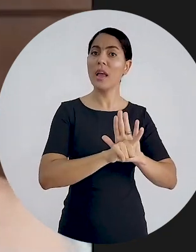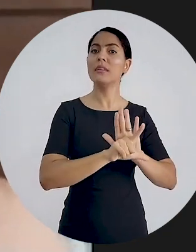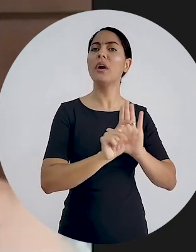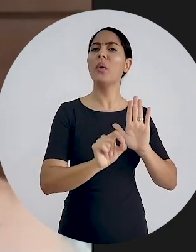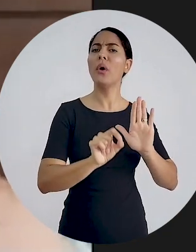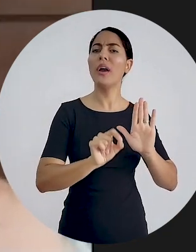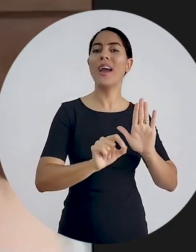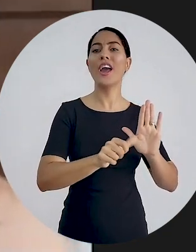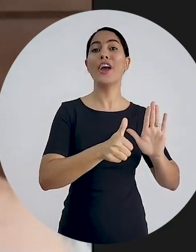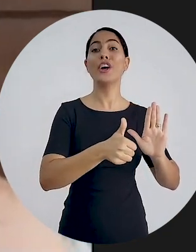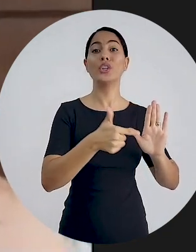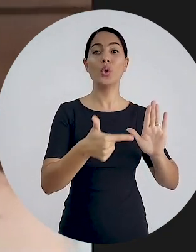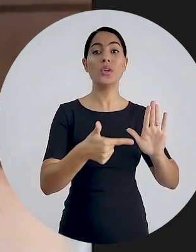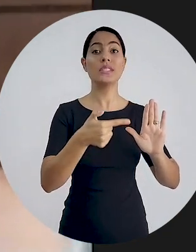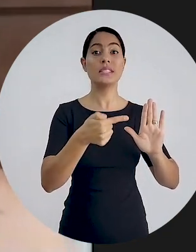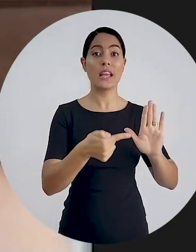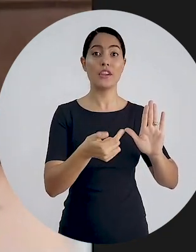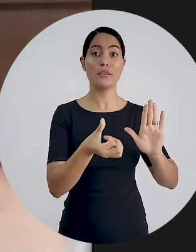direitos dele, que é a